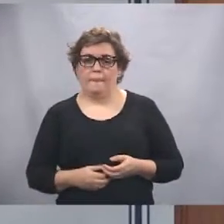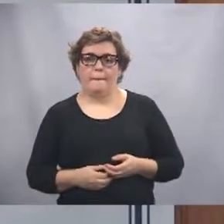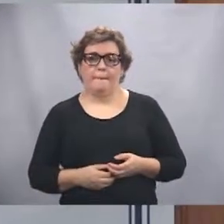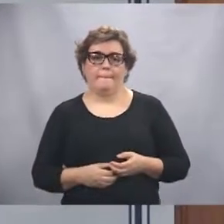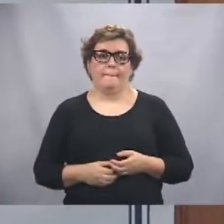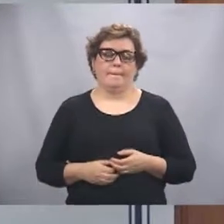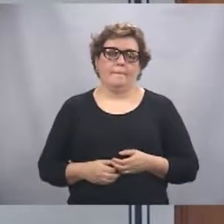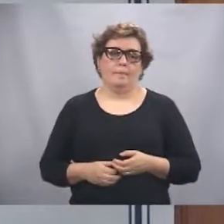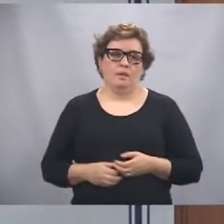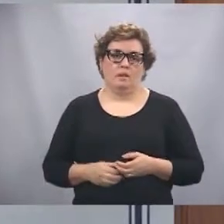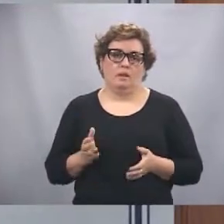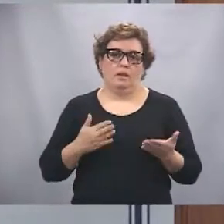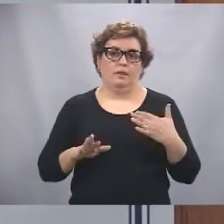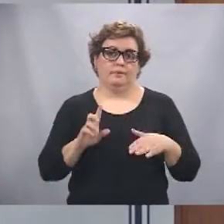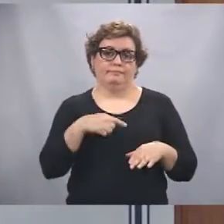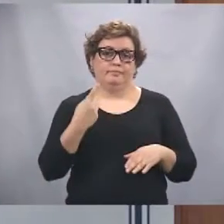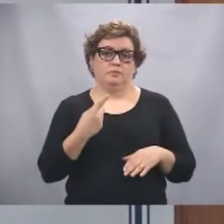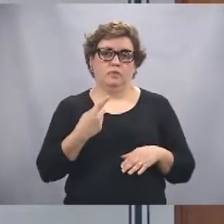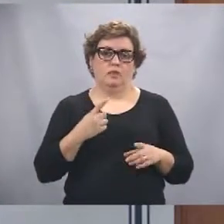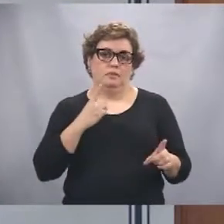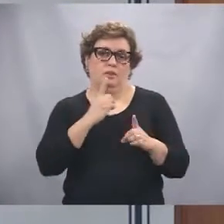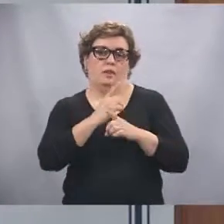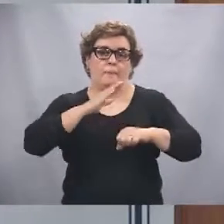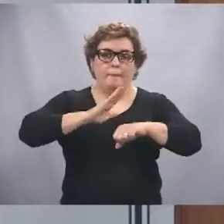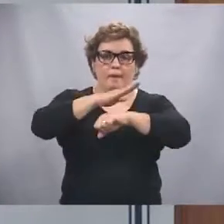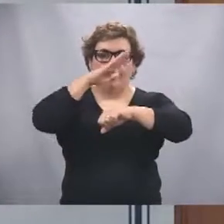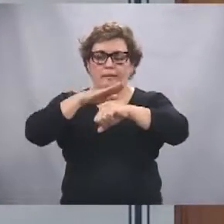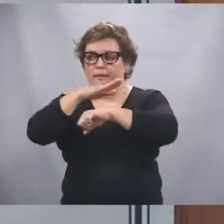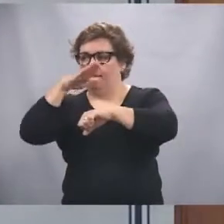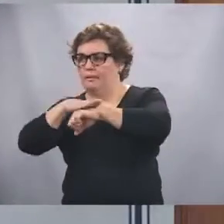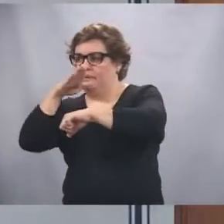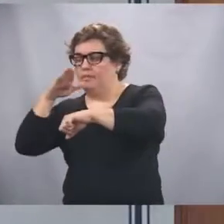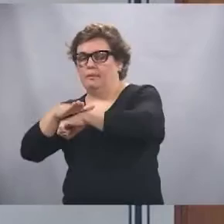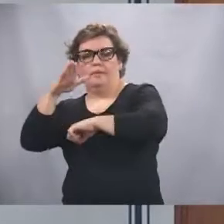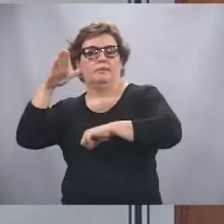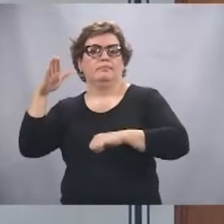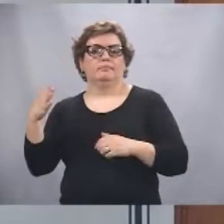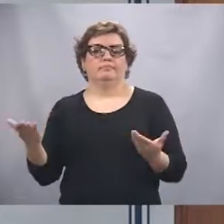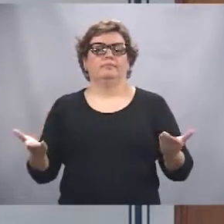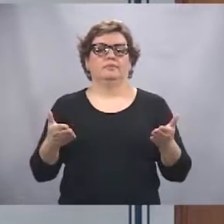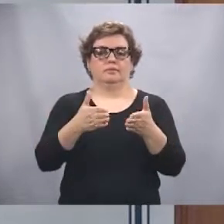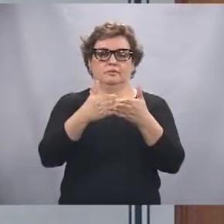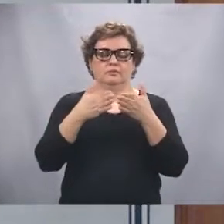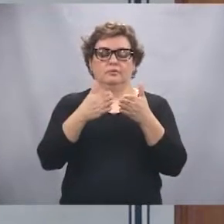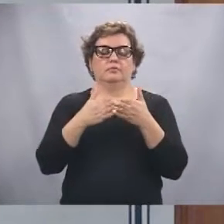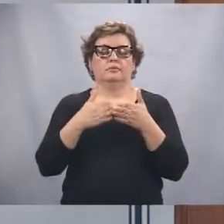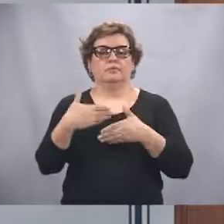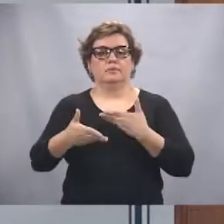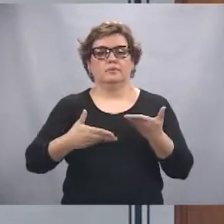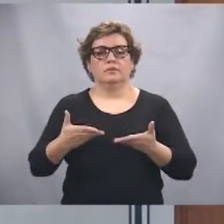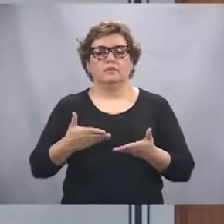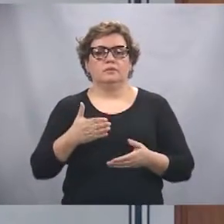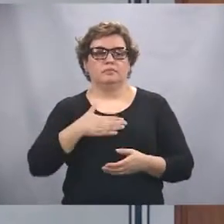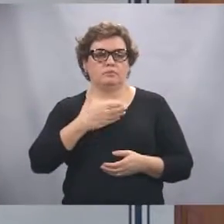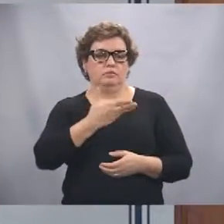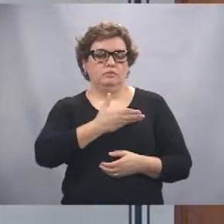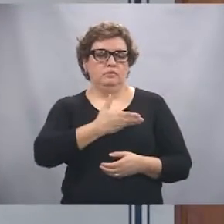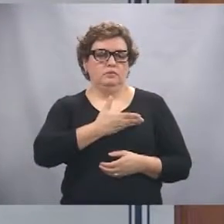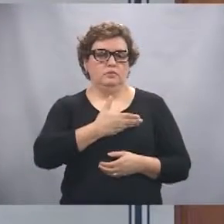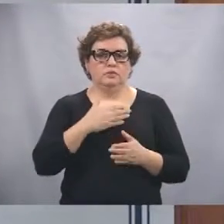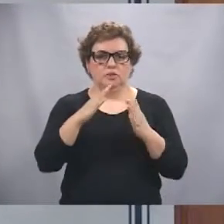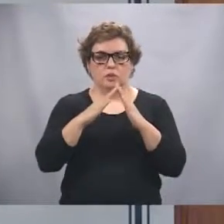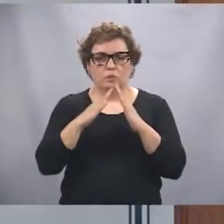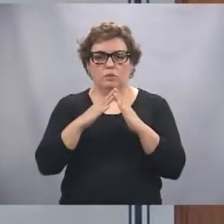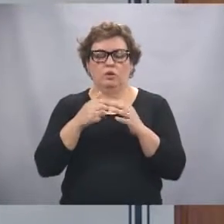gente encontrar isso aí cada vez em número maior nessa cidade. Então, eu faço esse requerimento atendendo aqui os meus amigos que moram ali na rua João